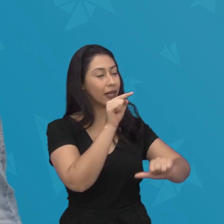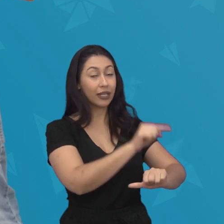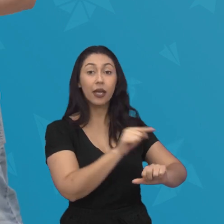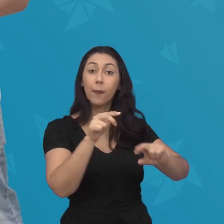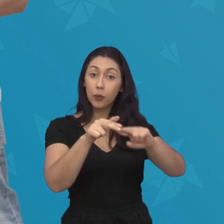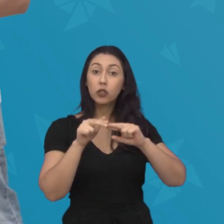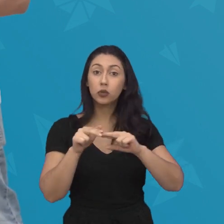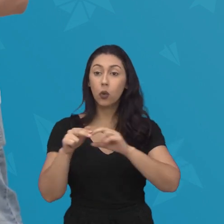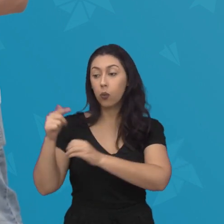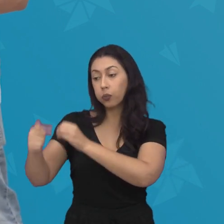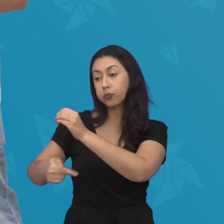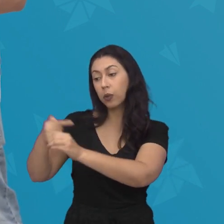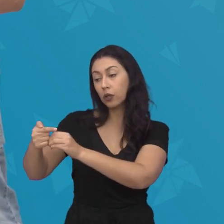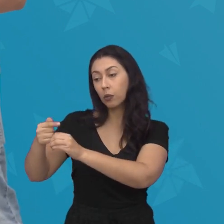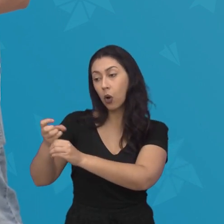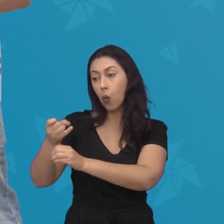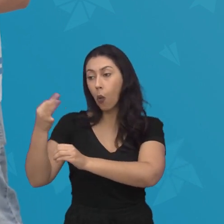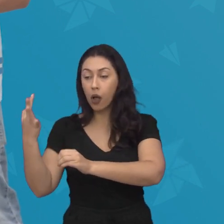outro, tudo bem?